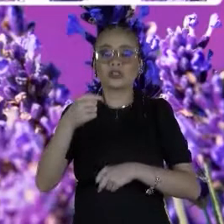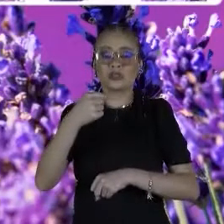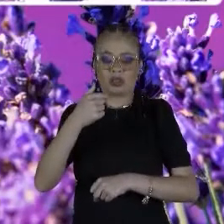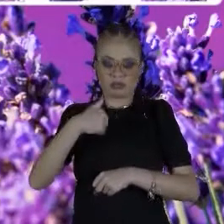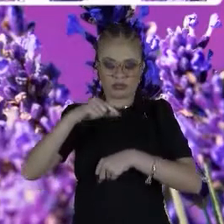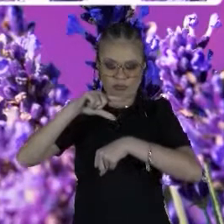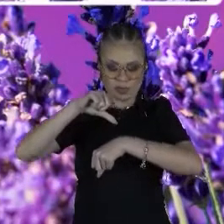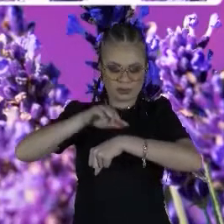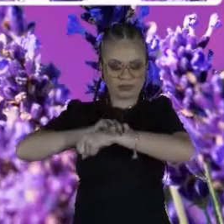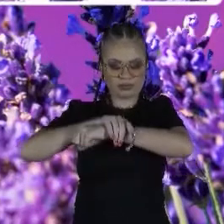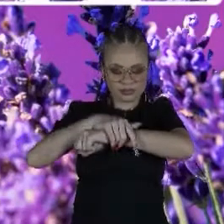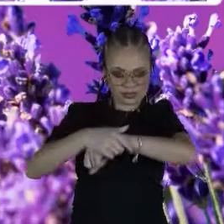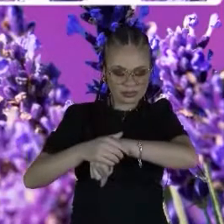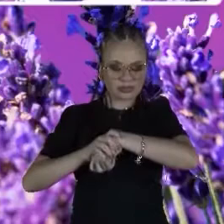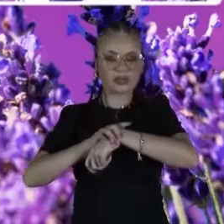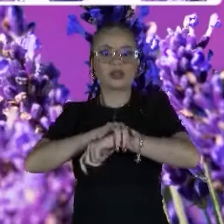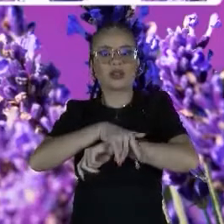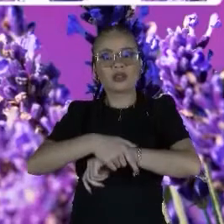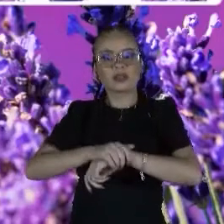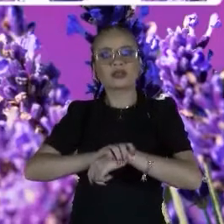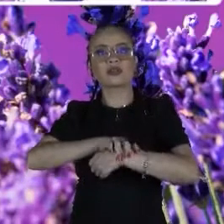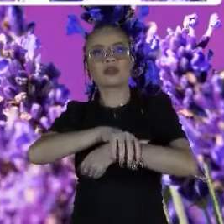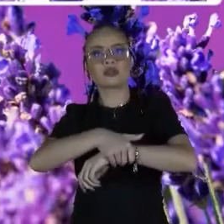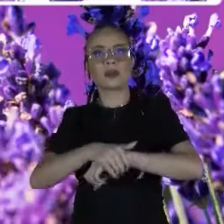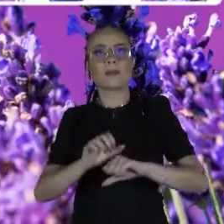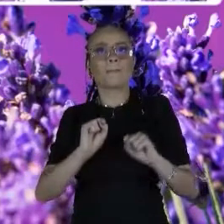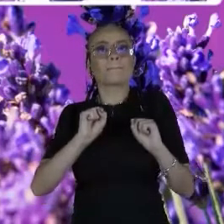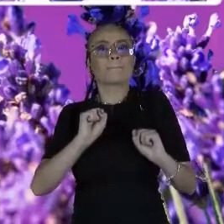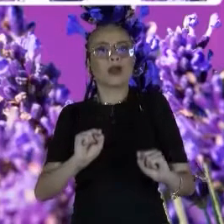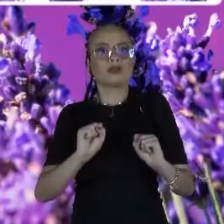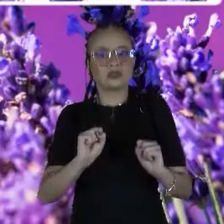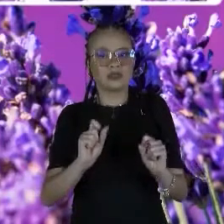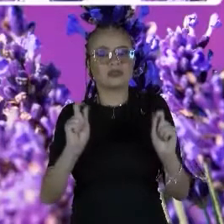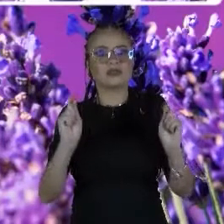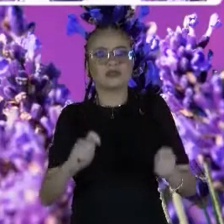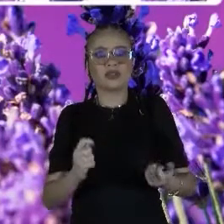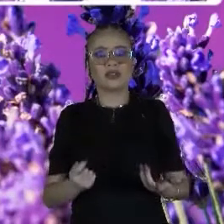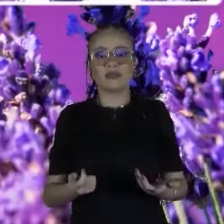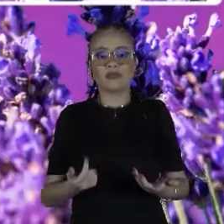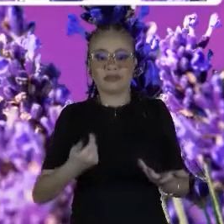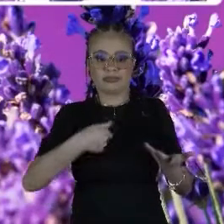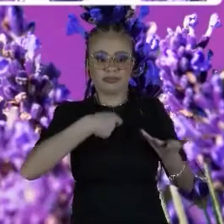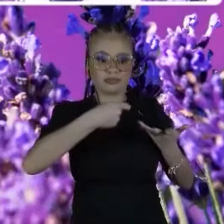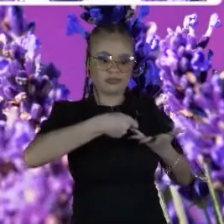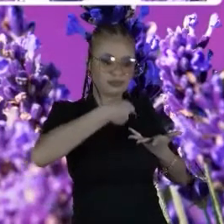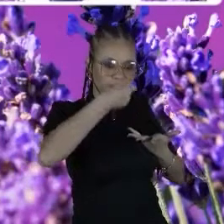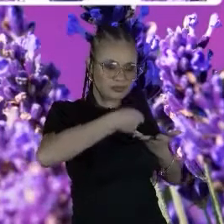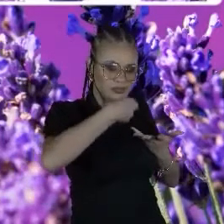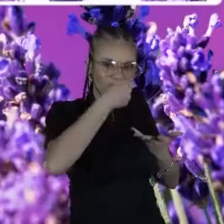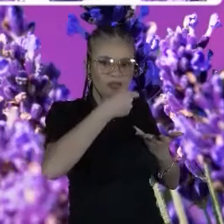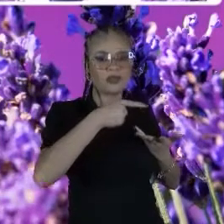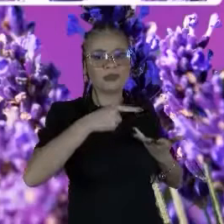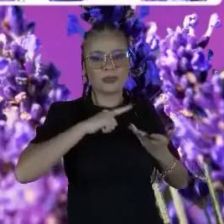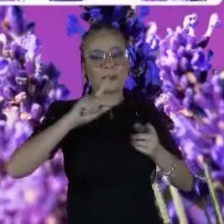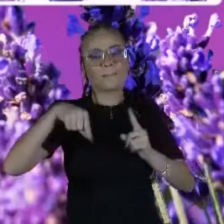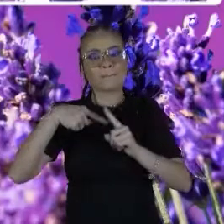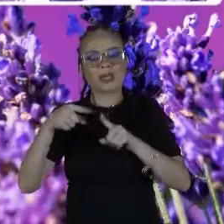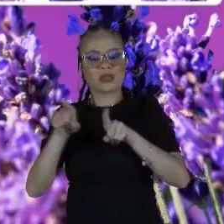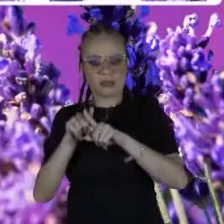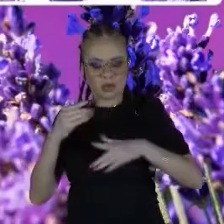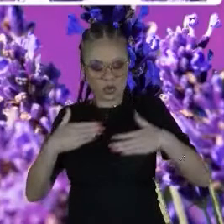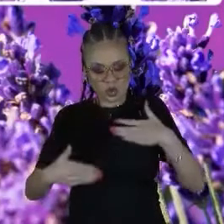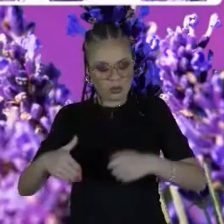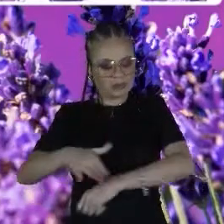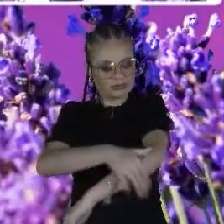pele e aí entra uma coisa que a gente sempre fala né tão importante quanto que você come é justamente o que você passa